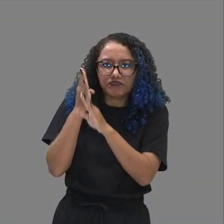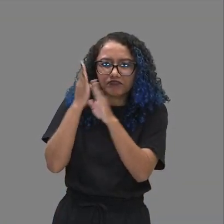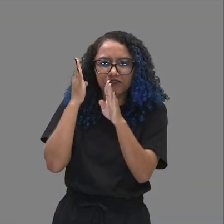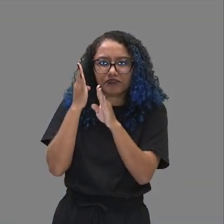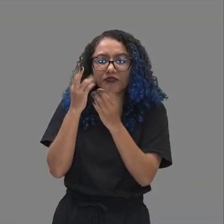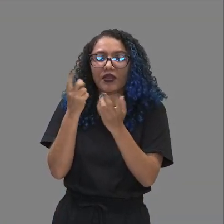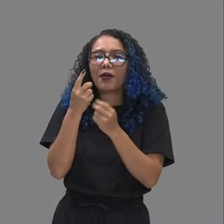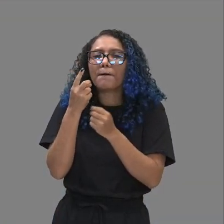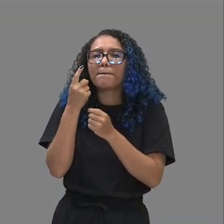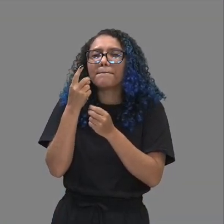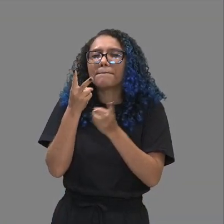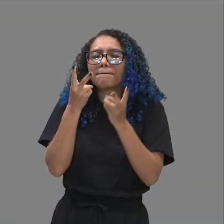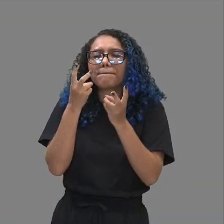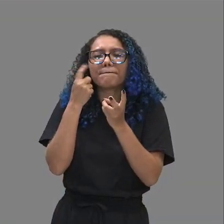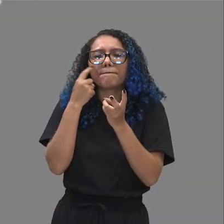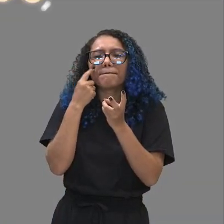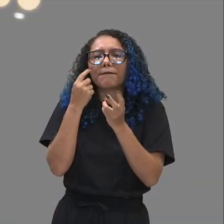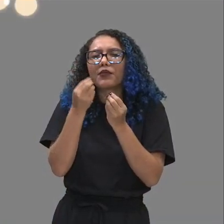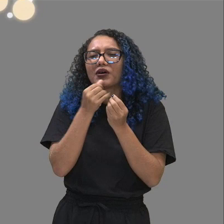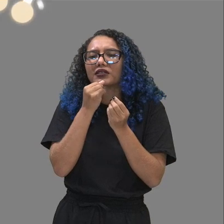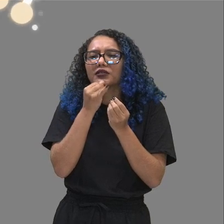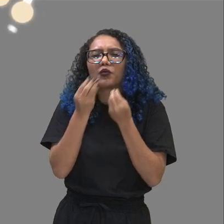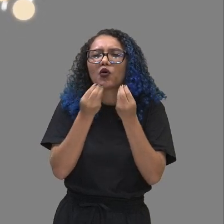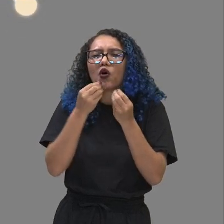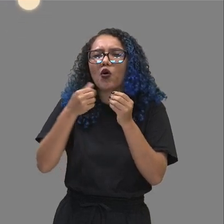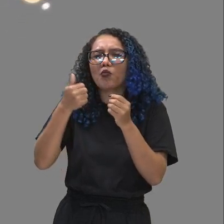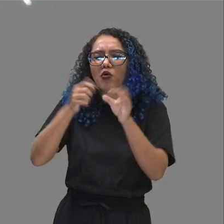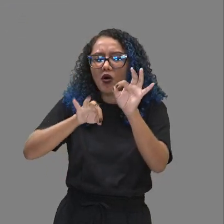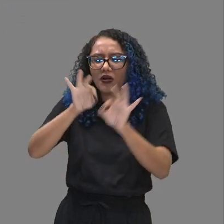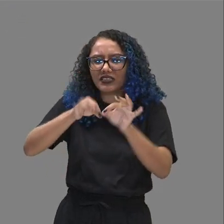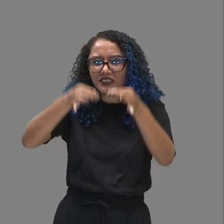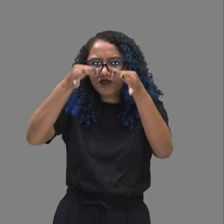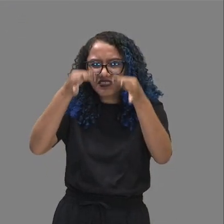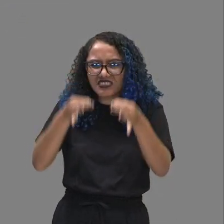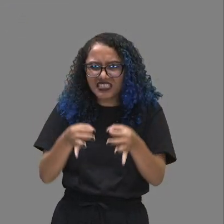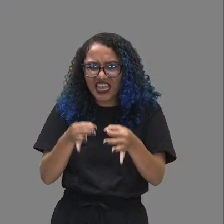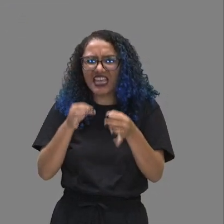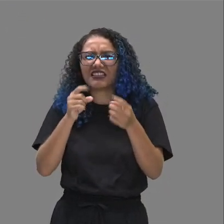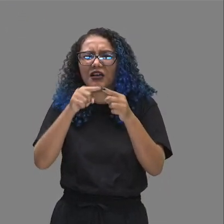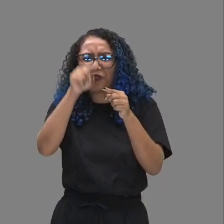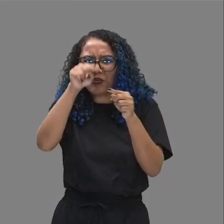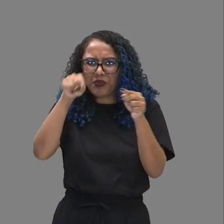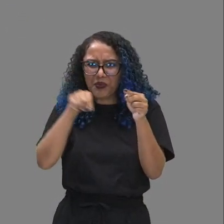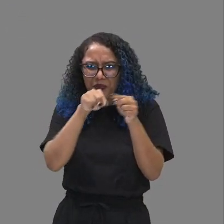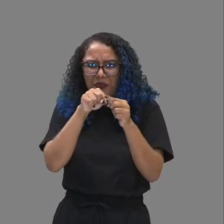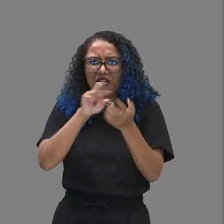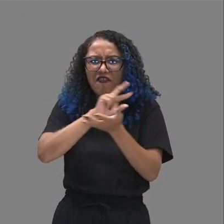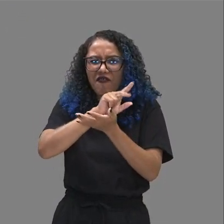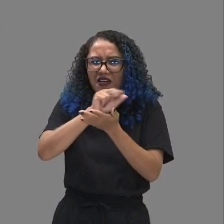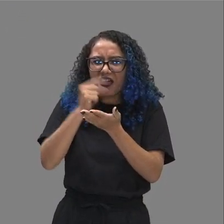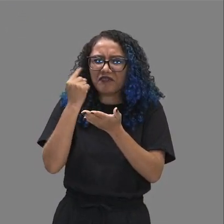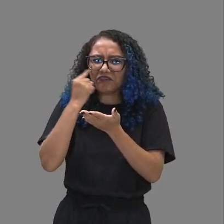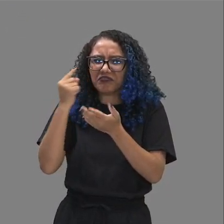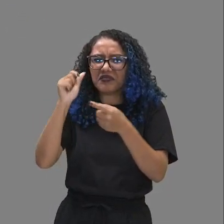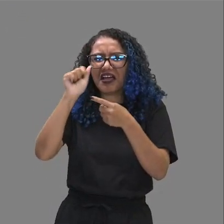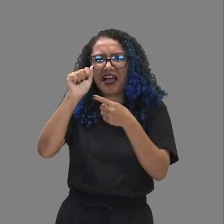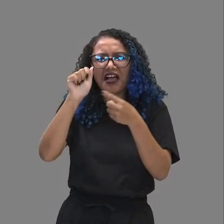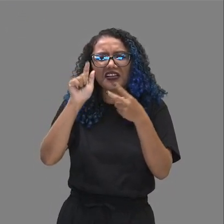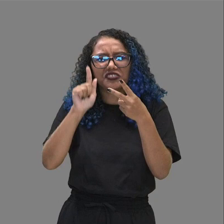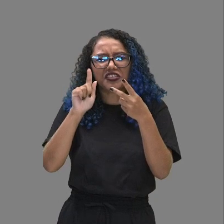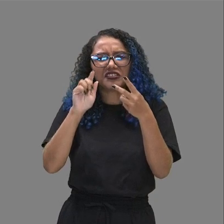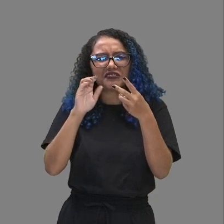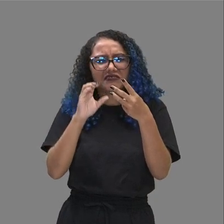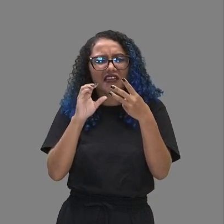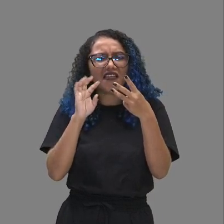decifrando a ordem exata dos nucleotídeos, cada adenina, guanina, citosina e